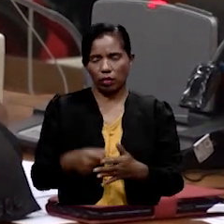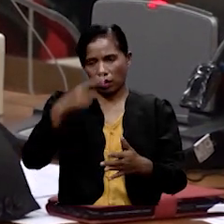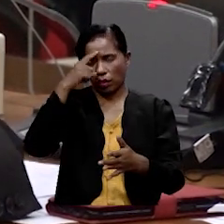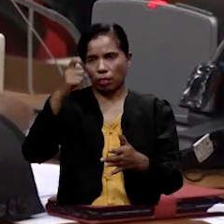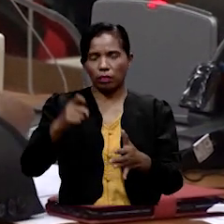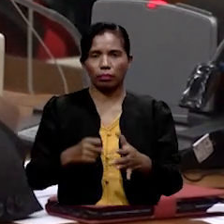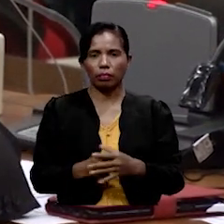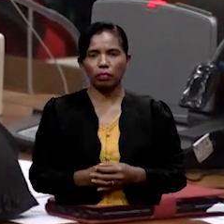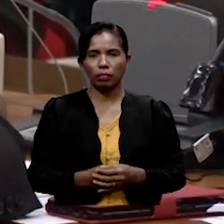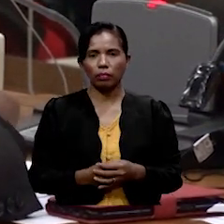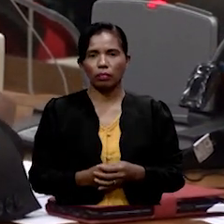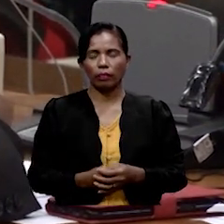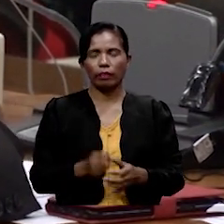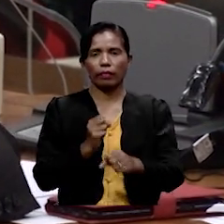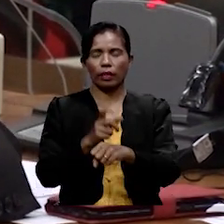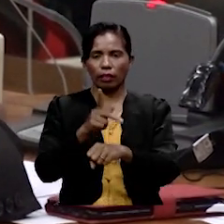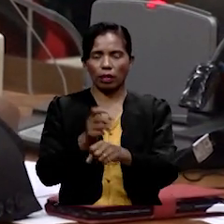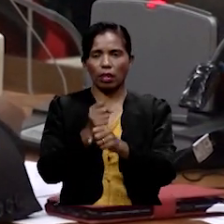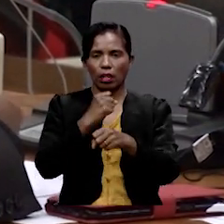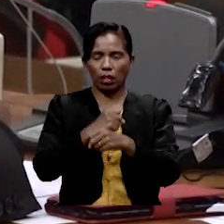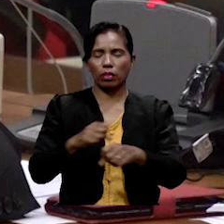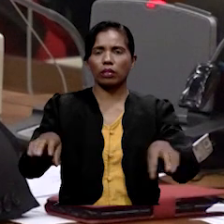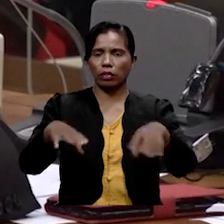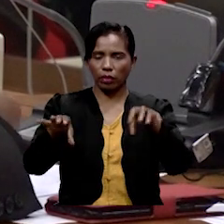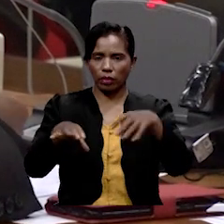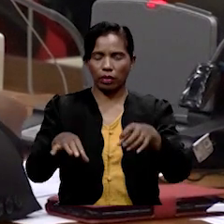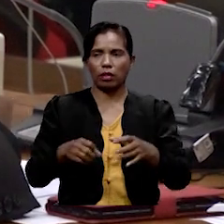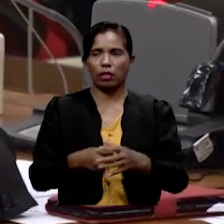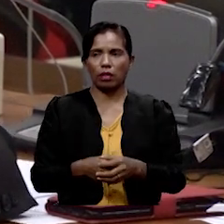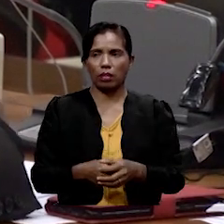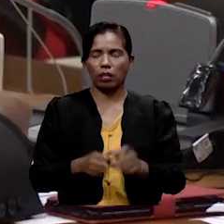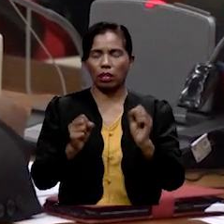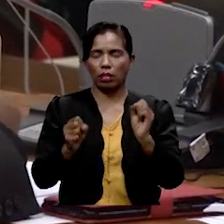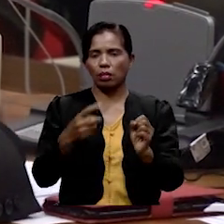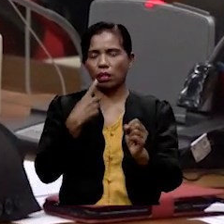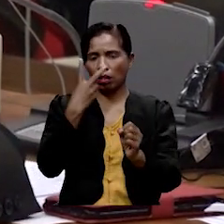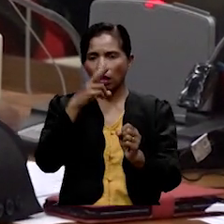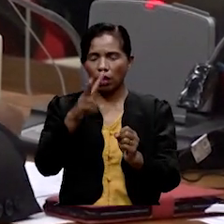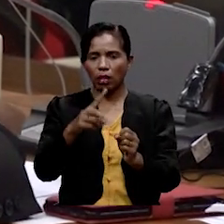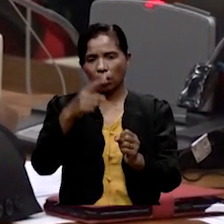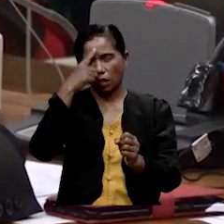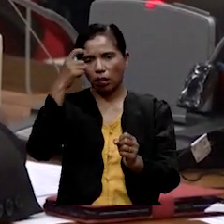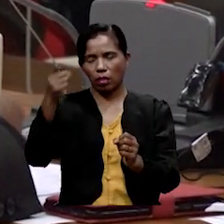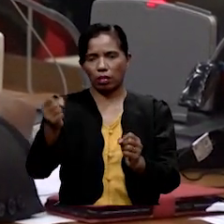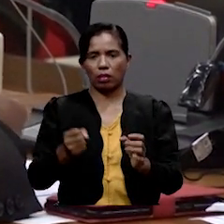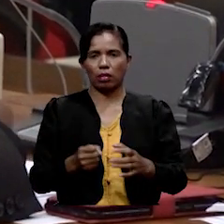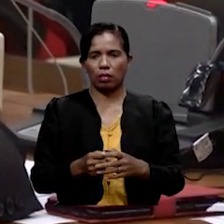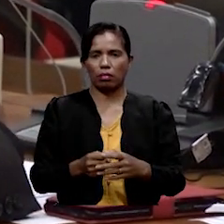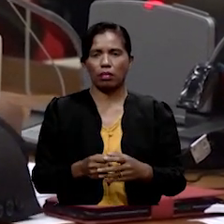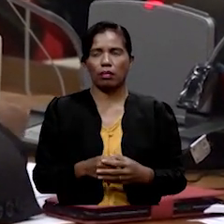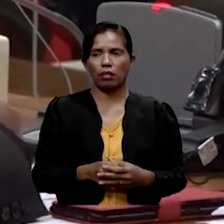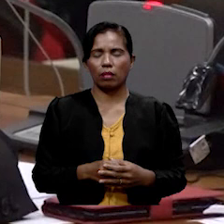ka e se fo pe halo servizio me dentro limite ne begia mai halo miglioramento tamba foi inda da kan noin